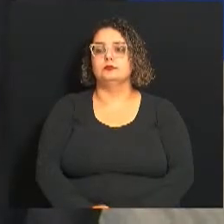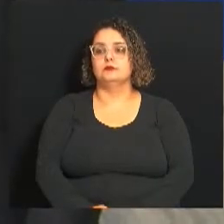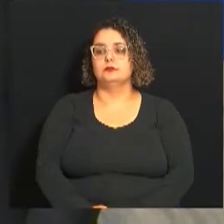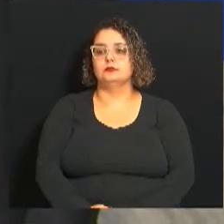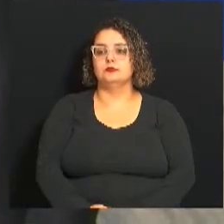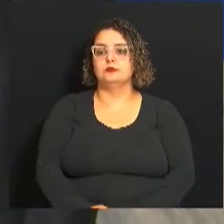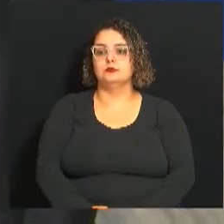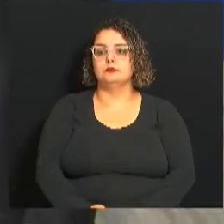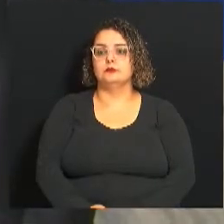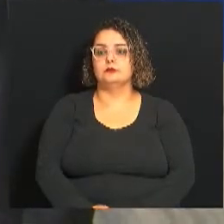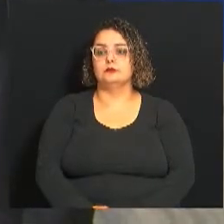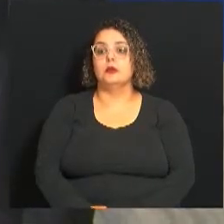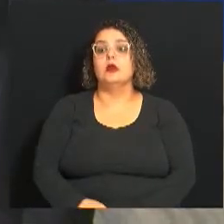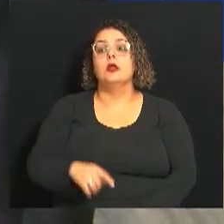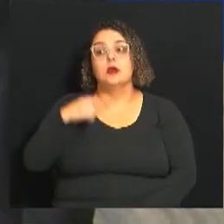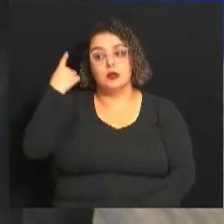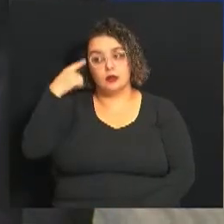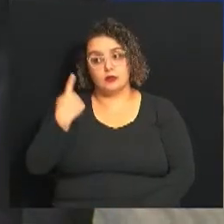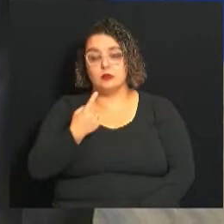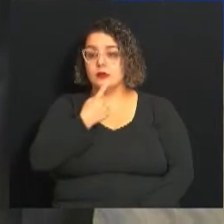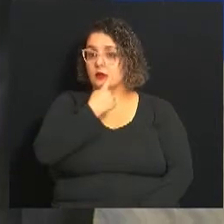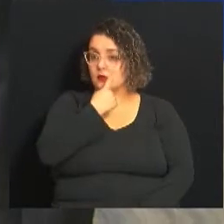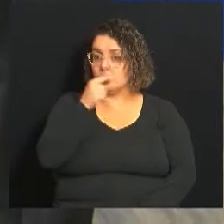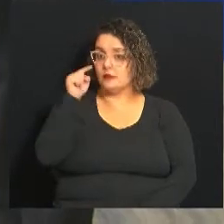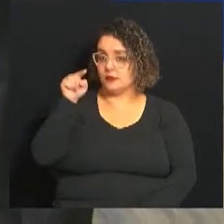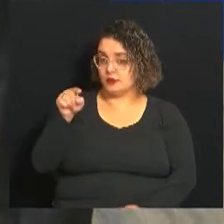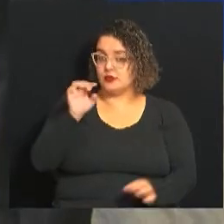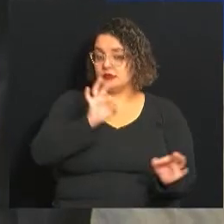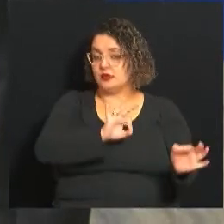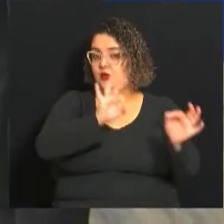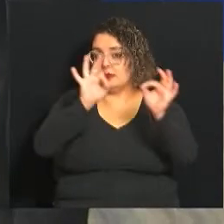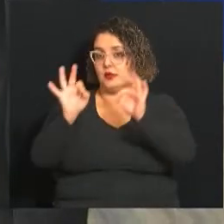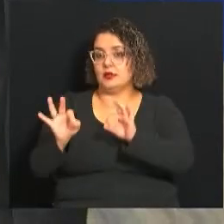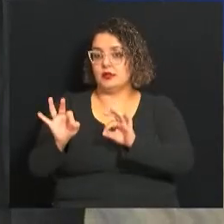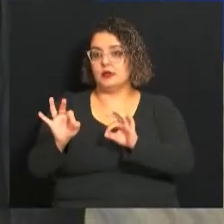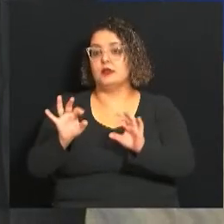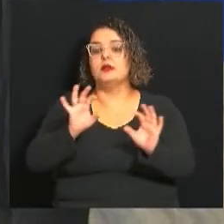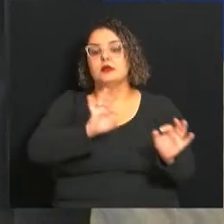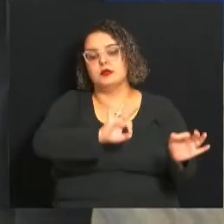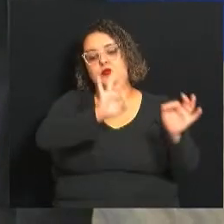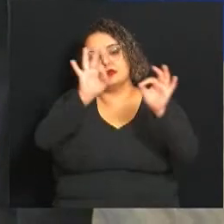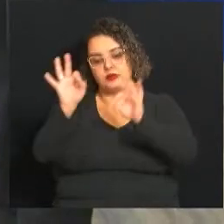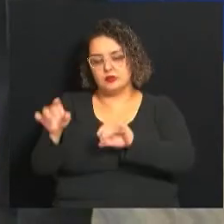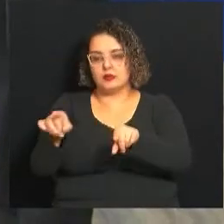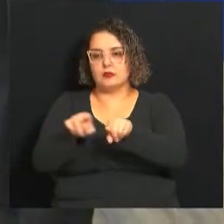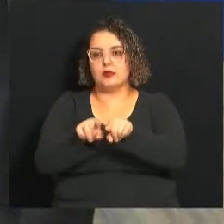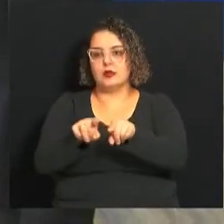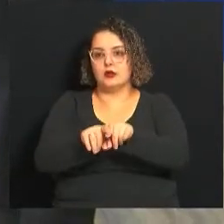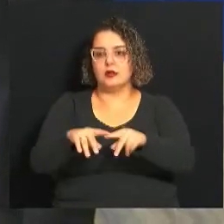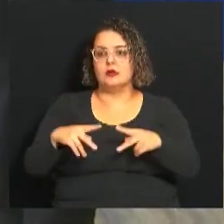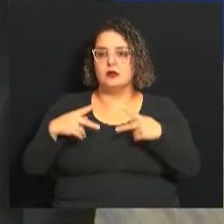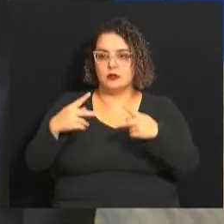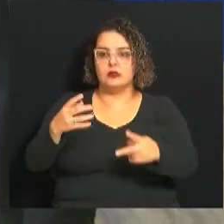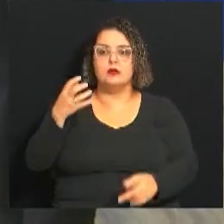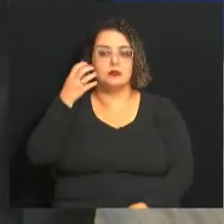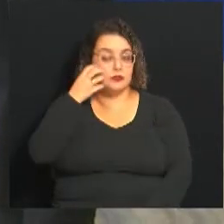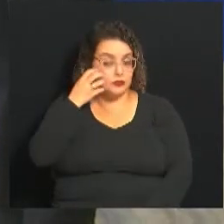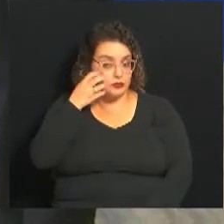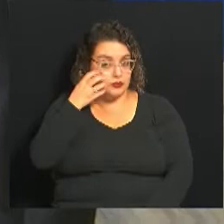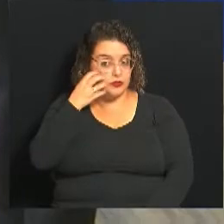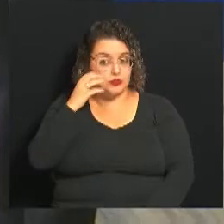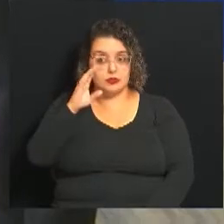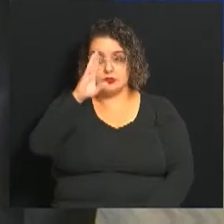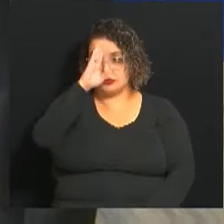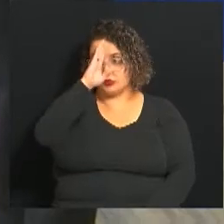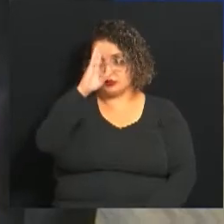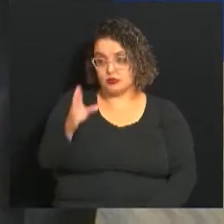E Mirna Abreu, você acompanhou, quem está nos acompanhando também, o link a pouco, o André Aranha, diretamente do